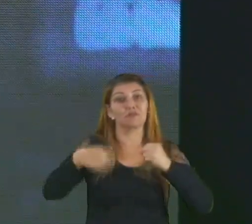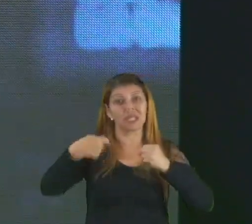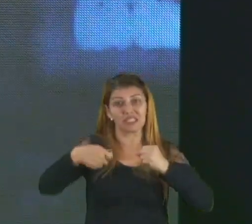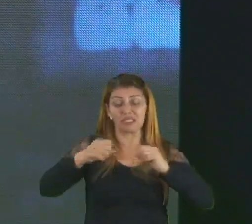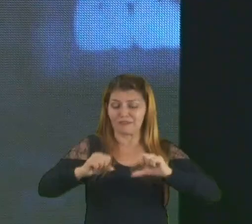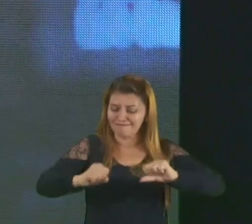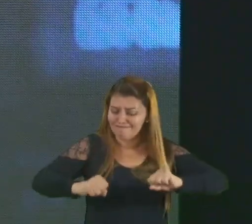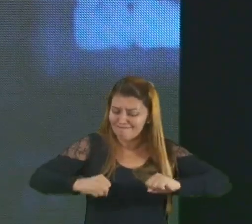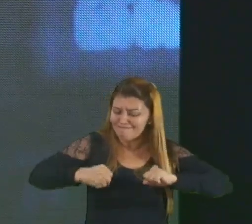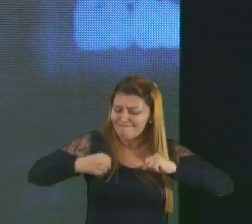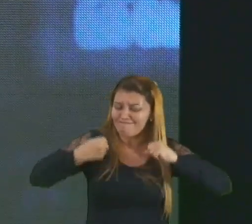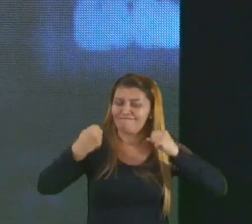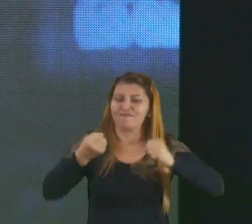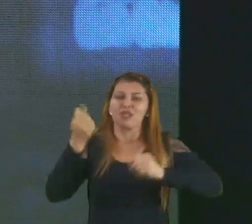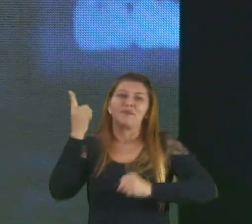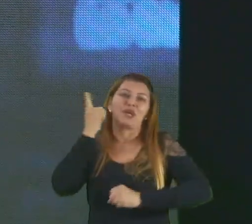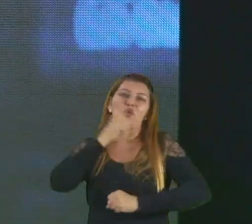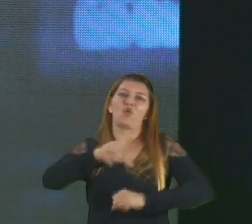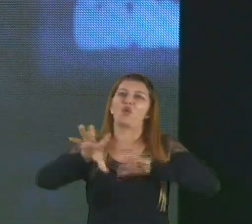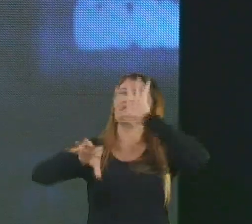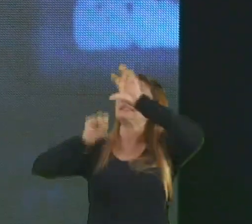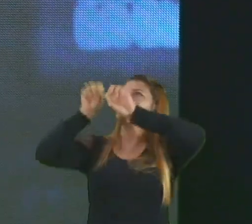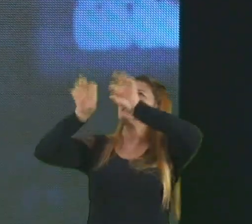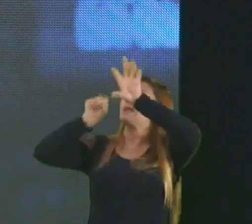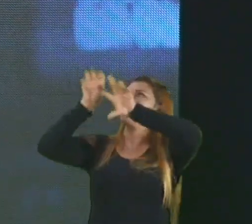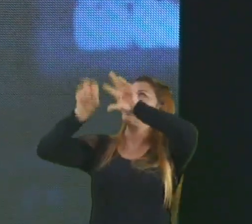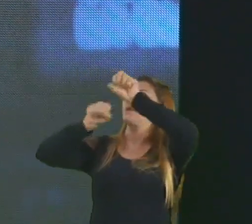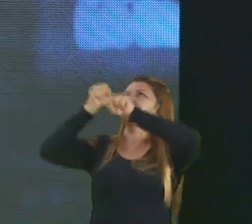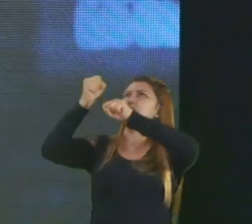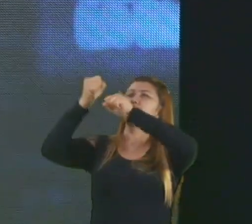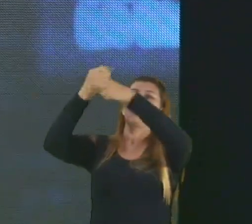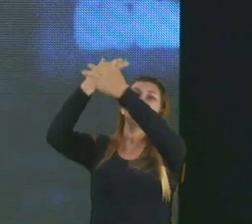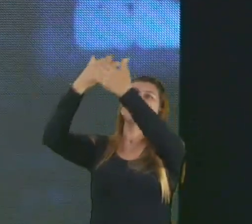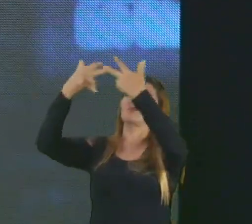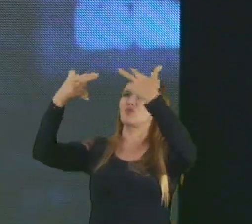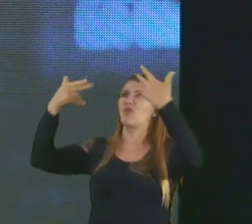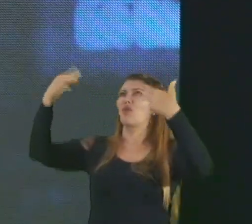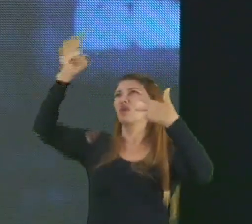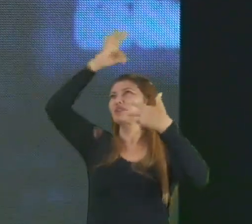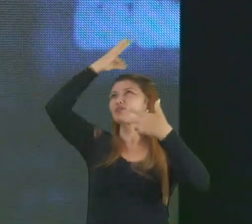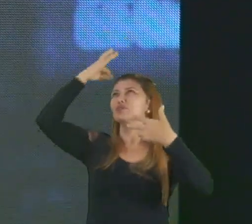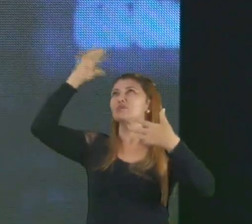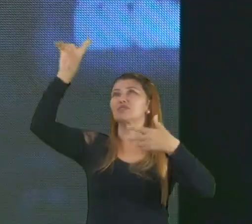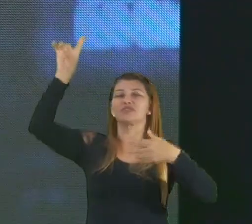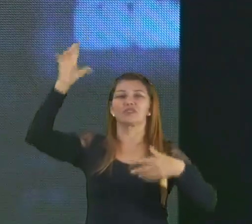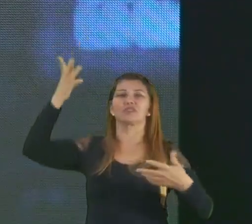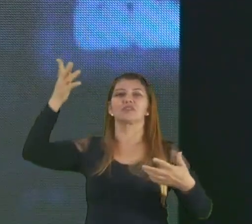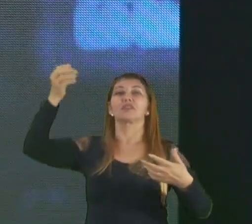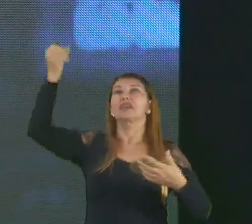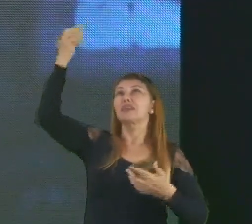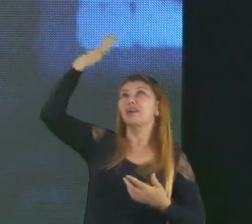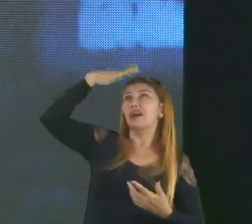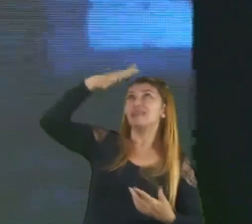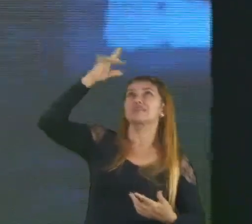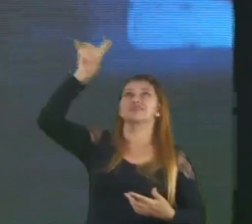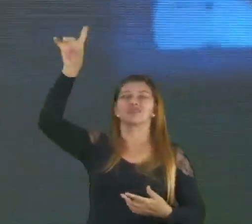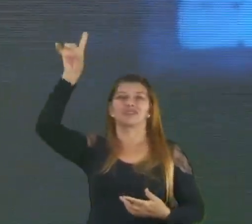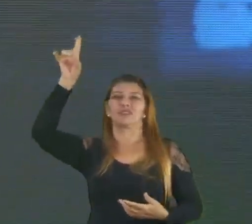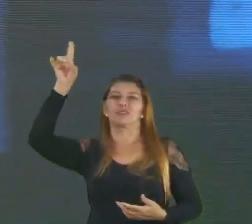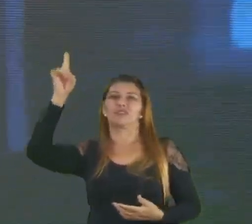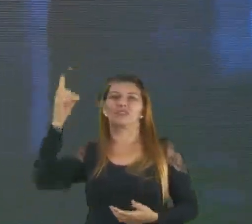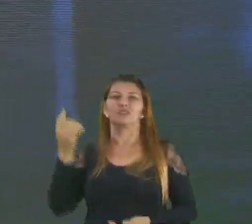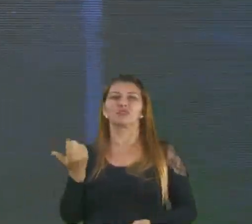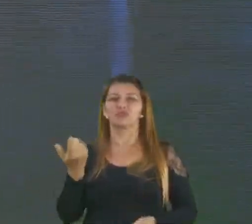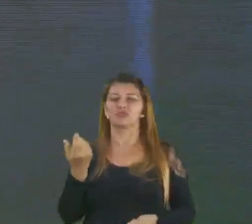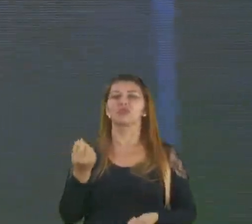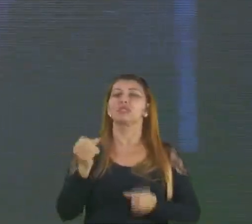nós vamos herdar o reino dos céus. Seja dependente da graça de Deus. Quantos recebem esta